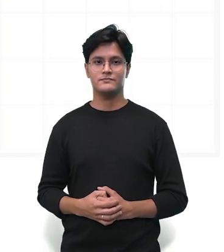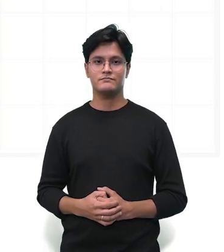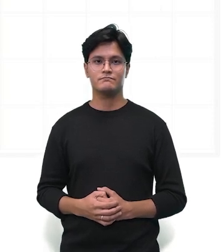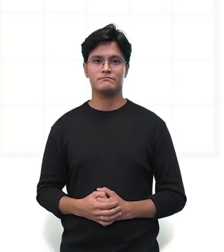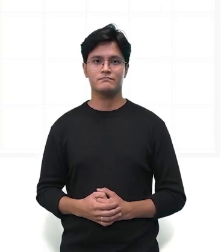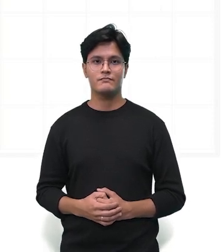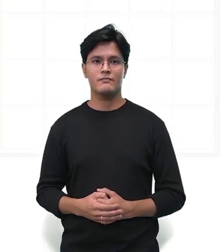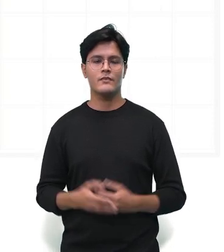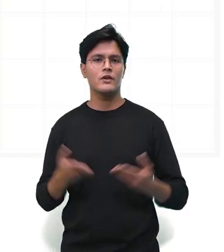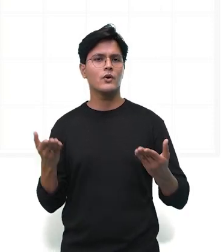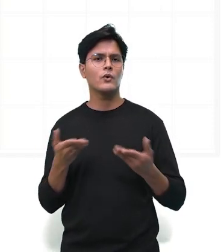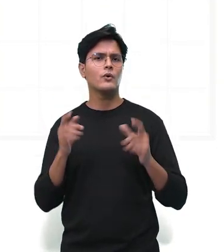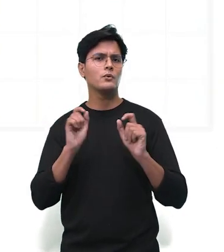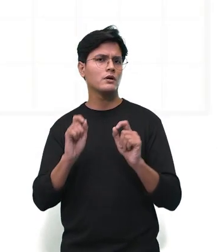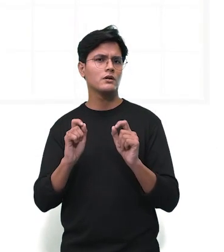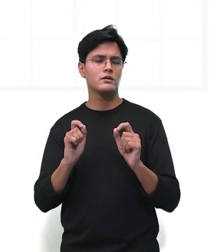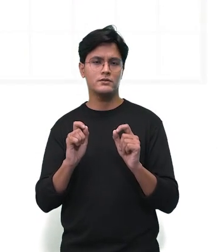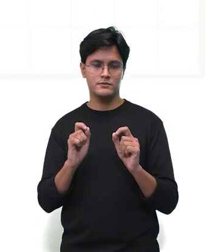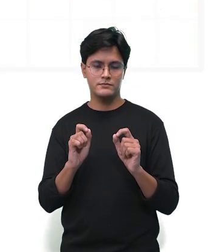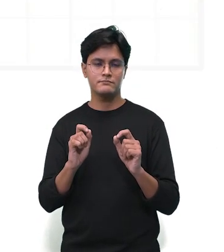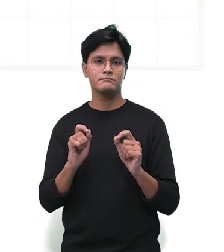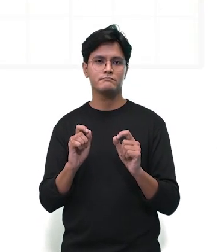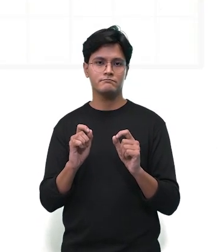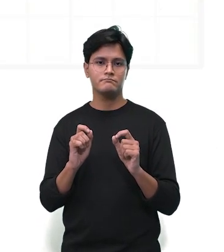Agora, pessoal, como é que a gente vai fazer para